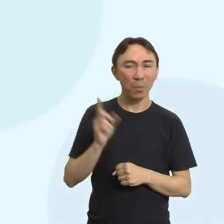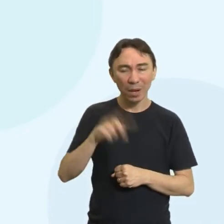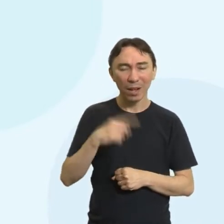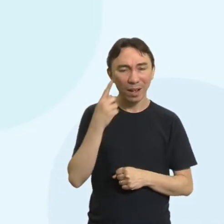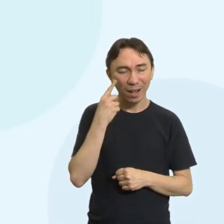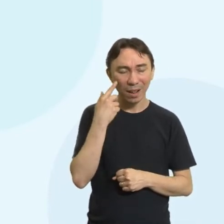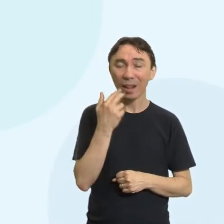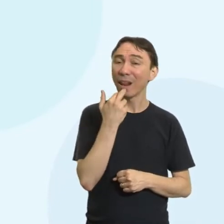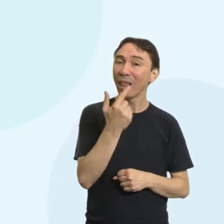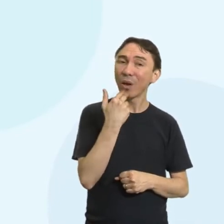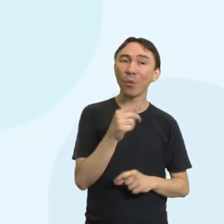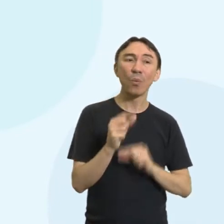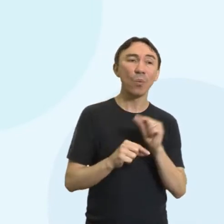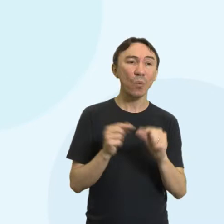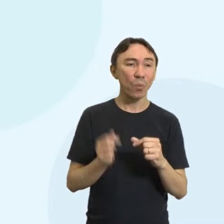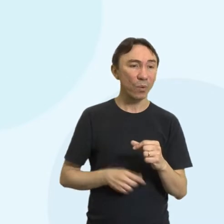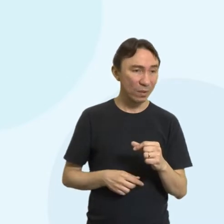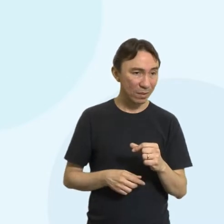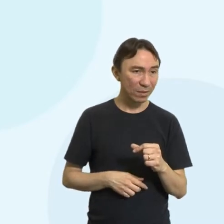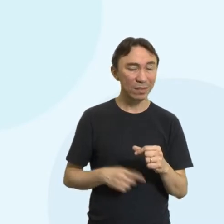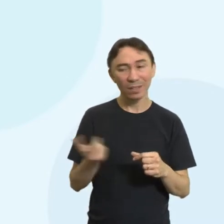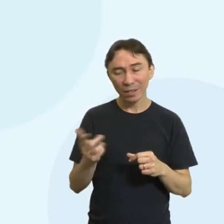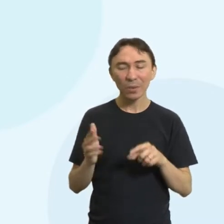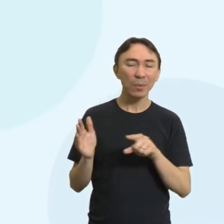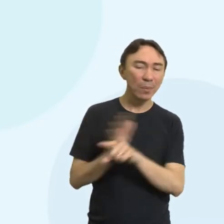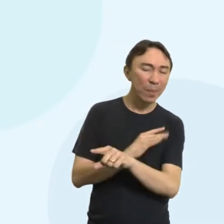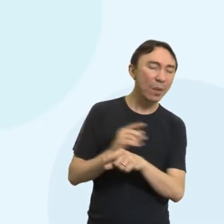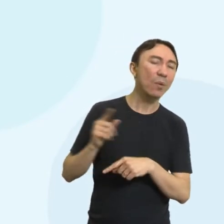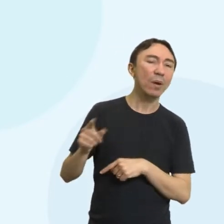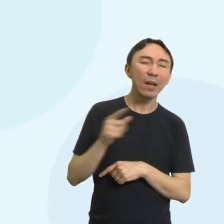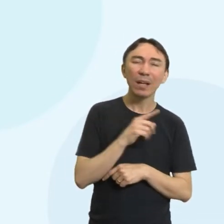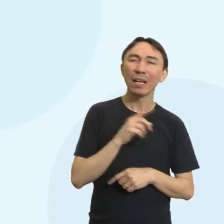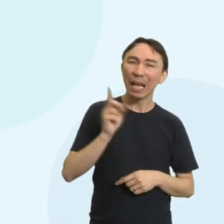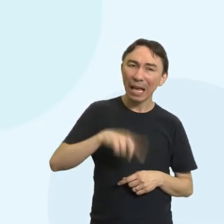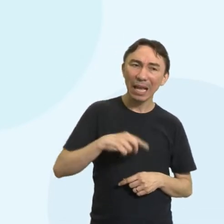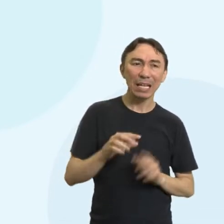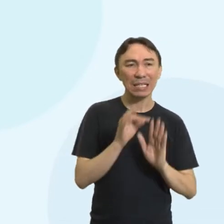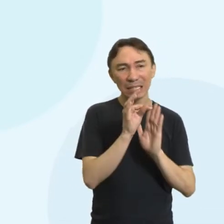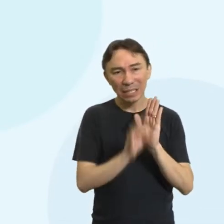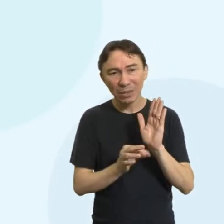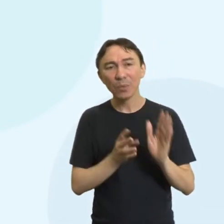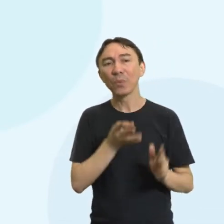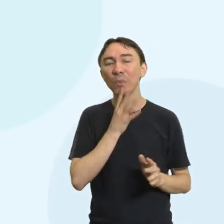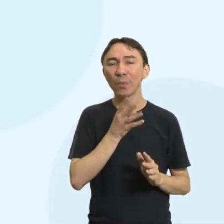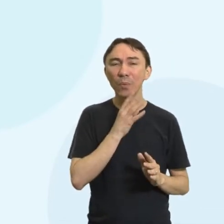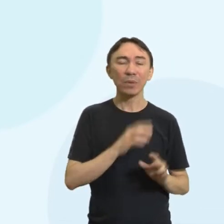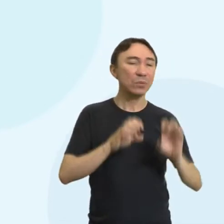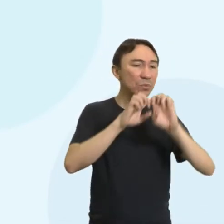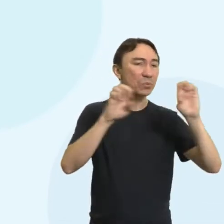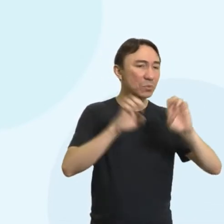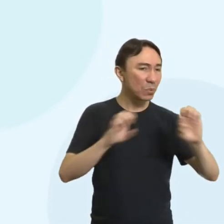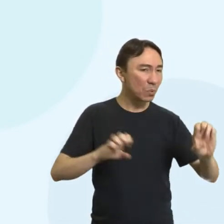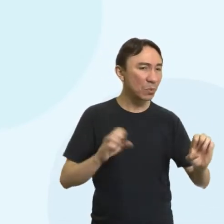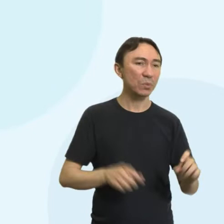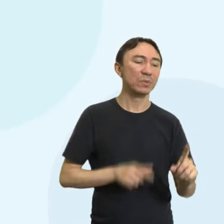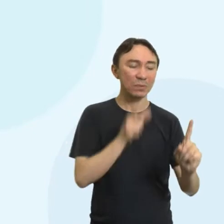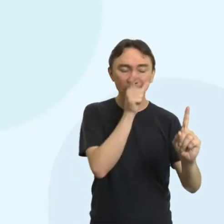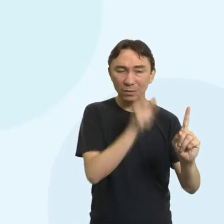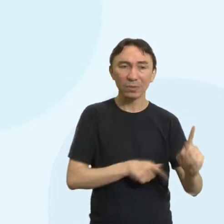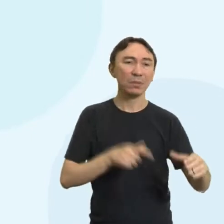idioma, conhecimentos textuais, averiguando a estrutura do texto, a narrativa, cenário,